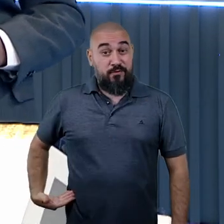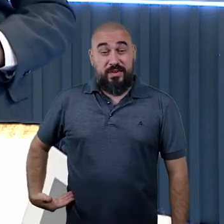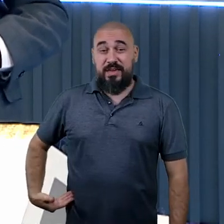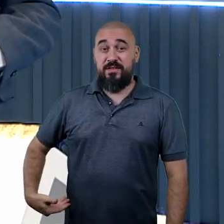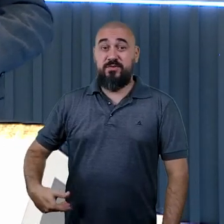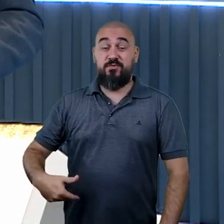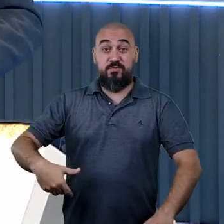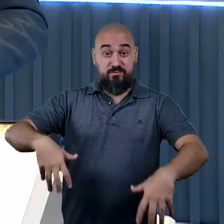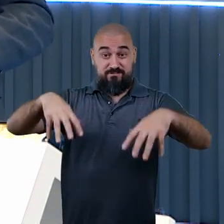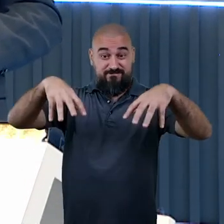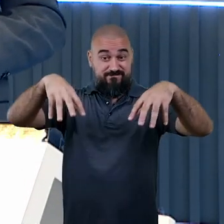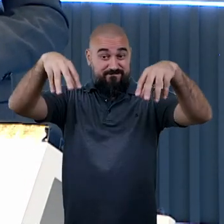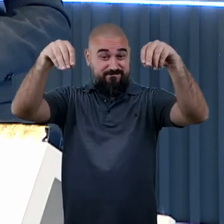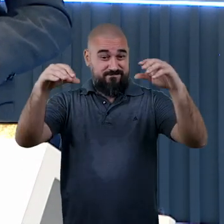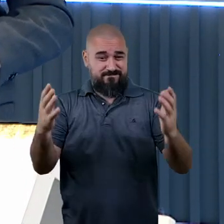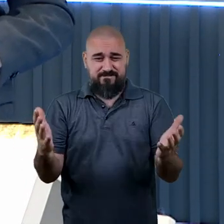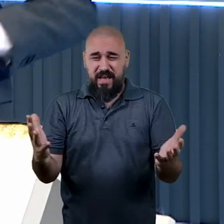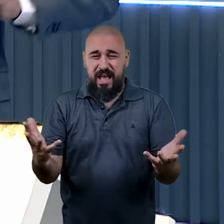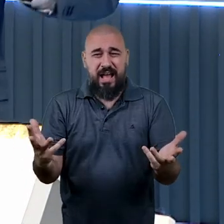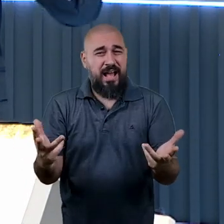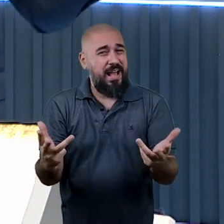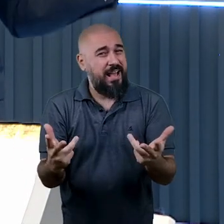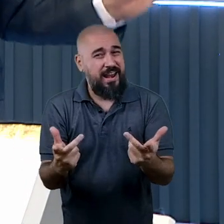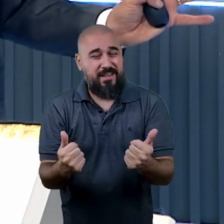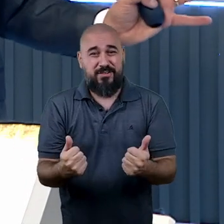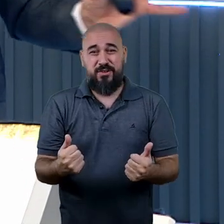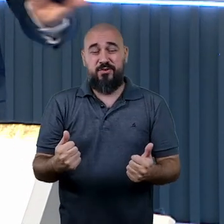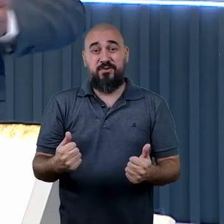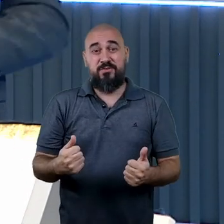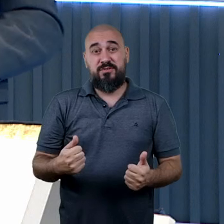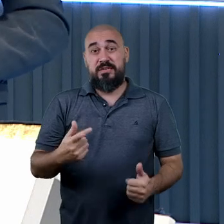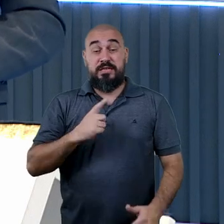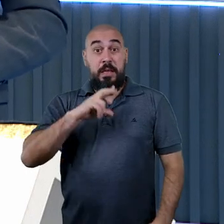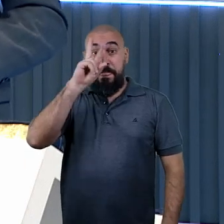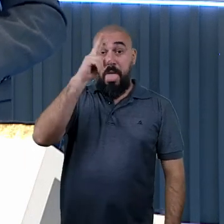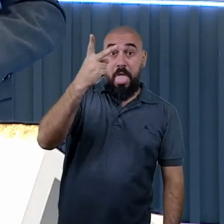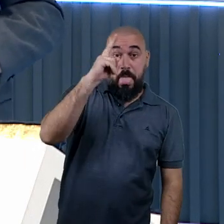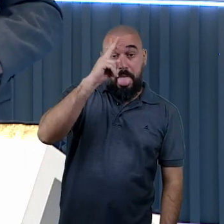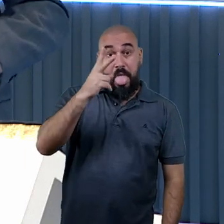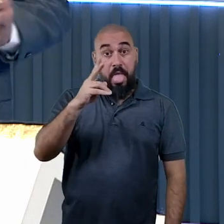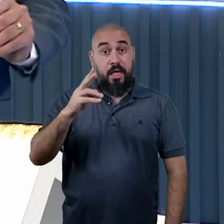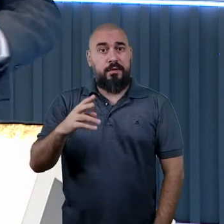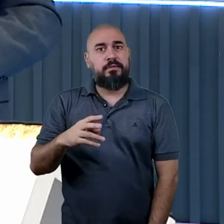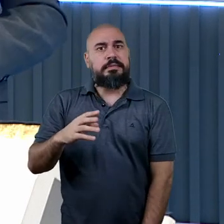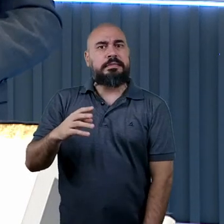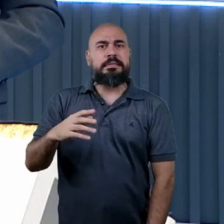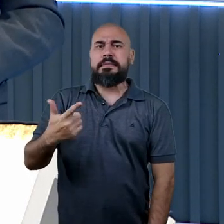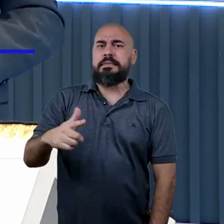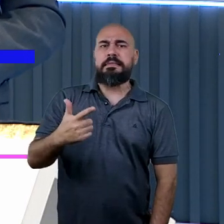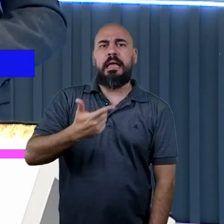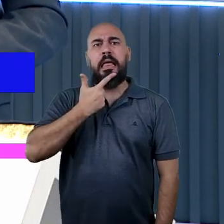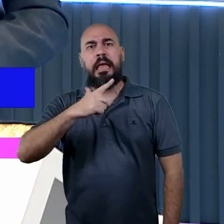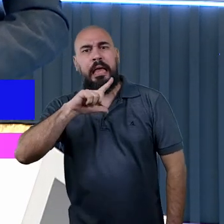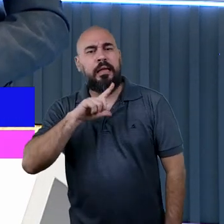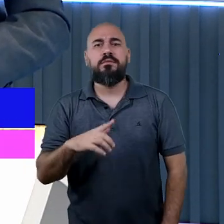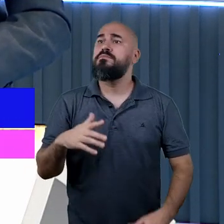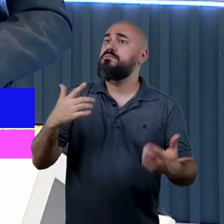um reino sem transtorno bipolar de humor, um reino sem depressão.